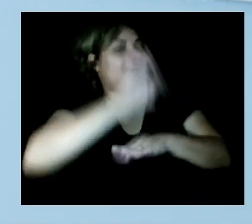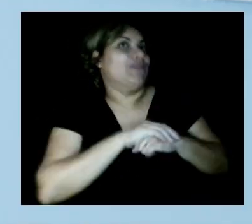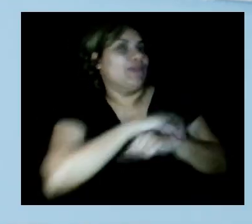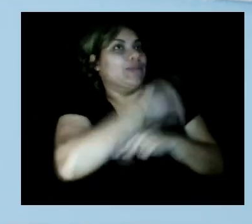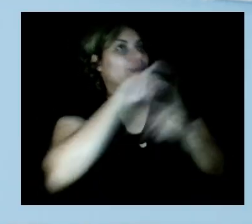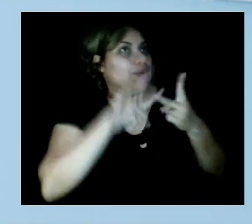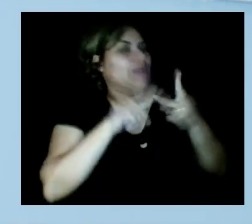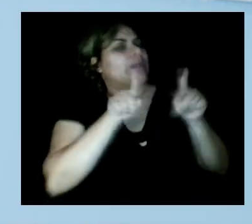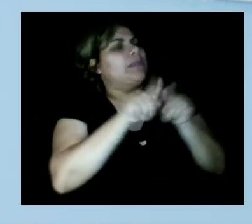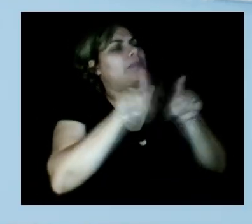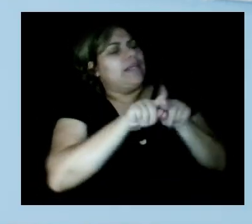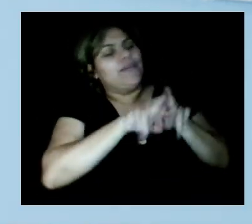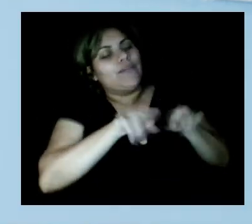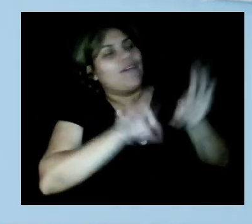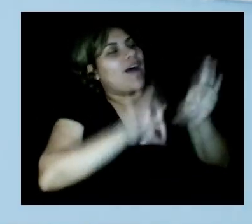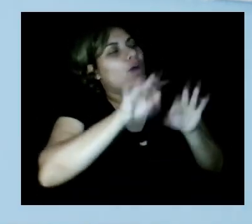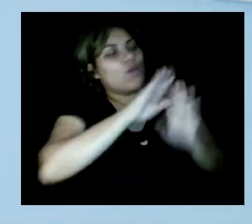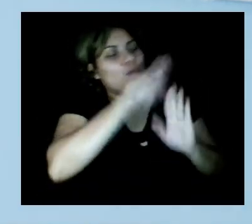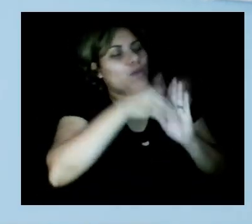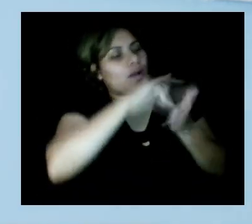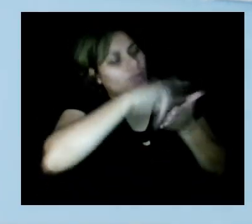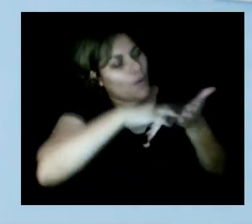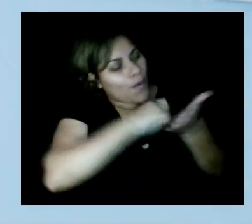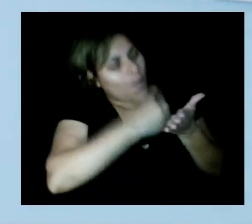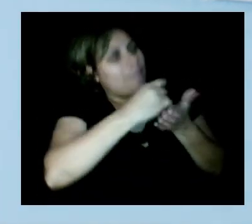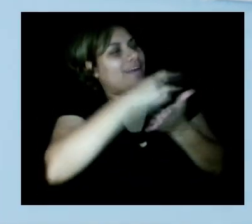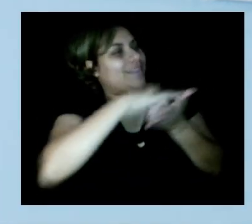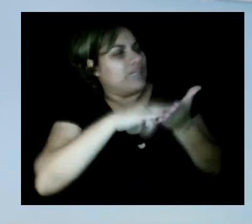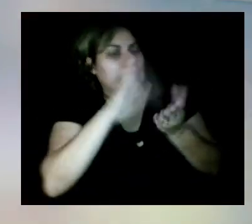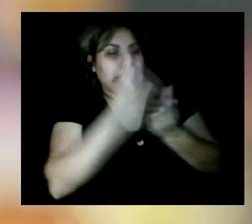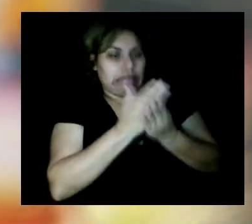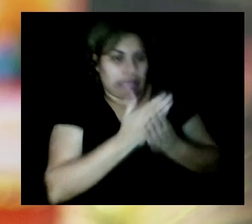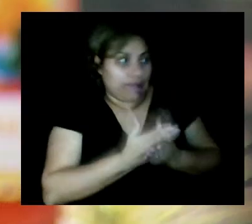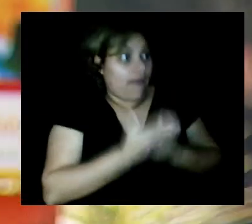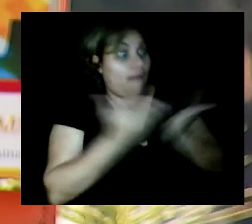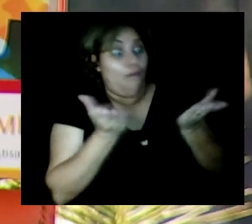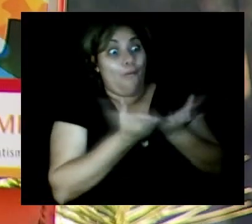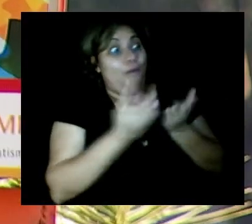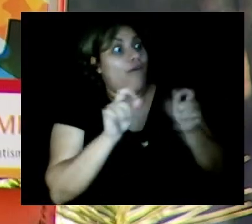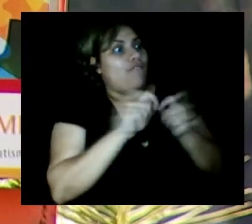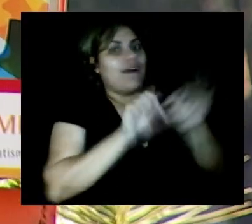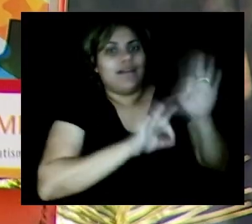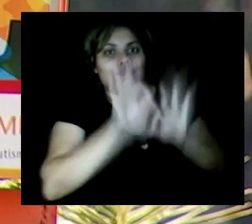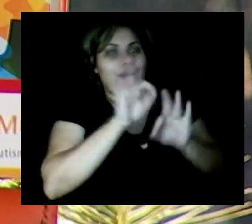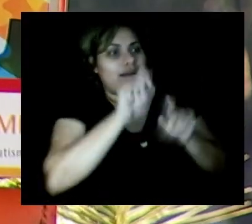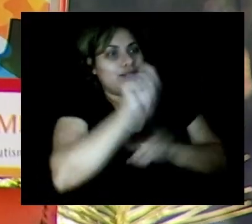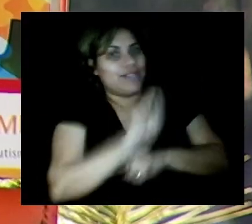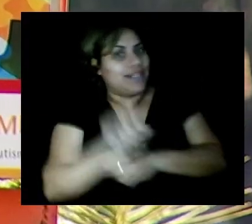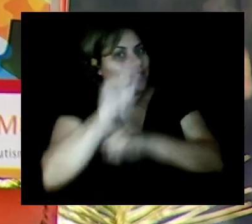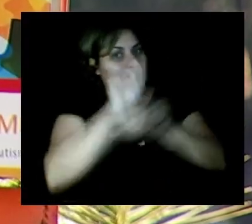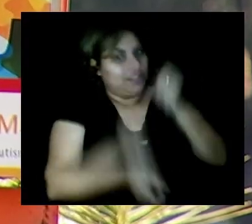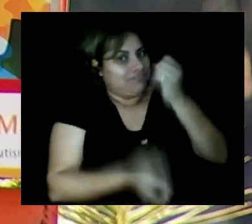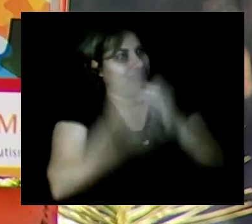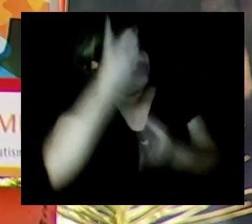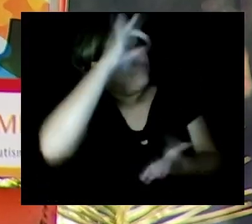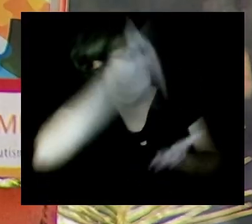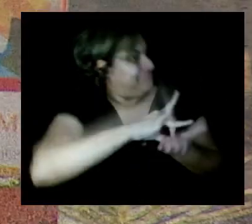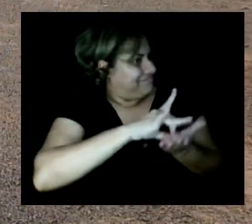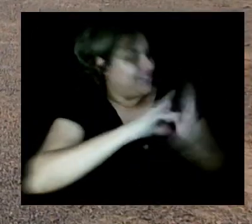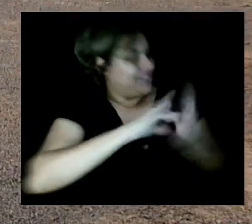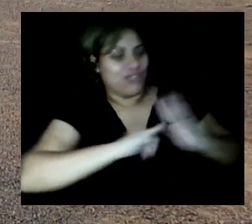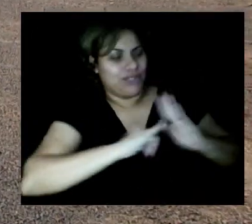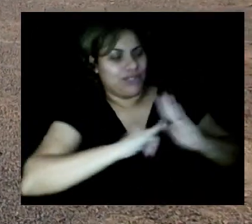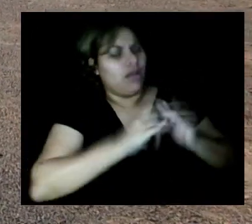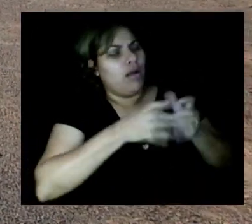toda a documentação para que hoje seja uma associação, né, uma instituição, e aumentando gradativamente